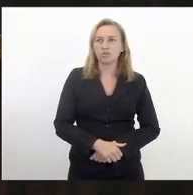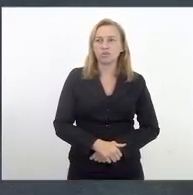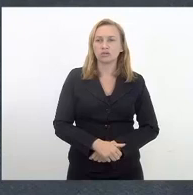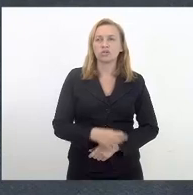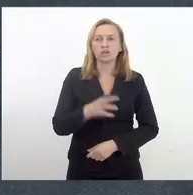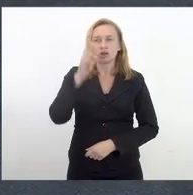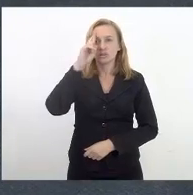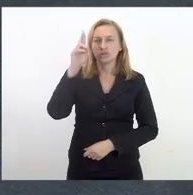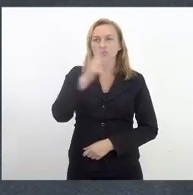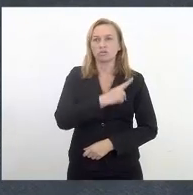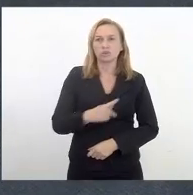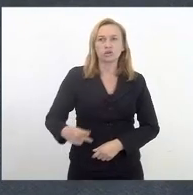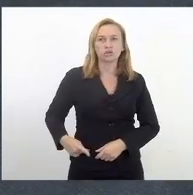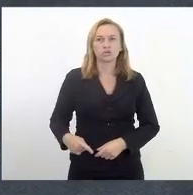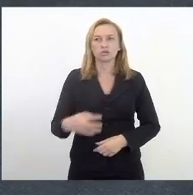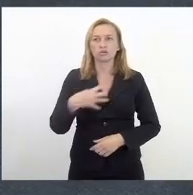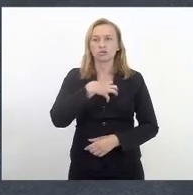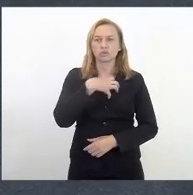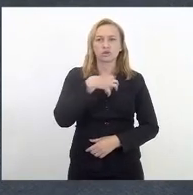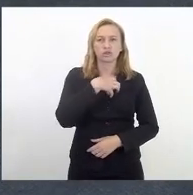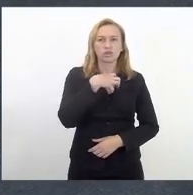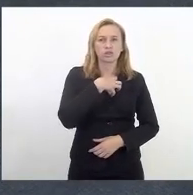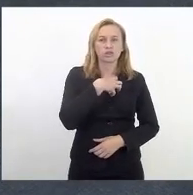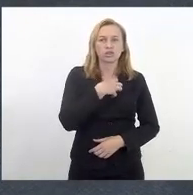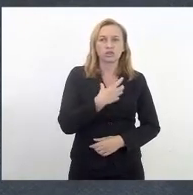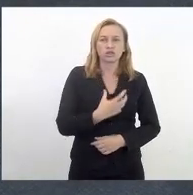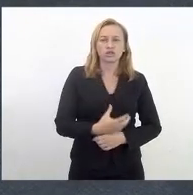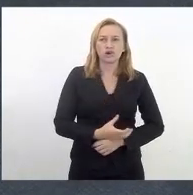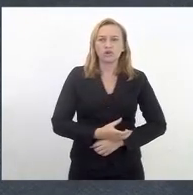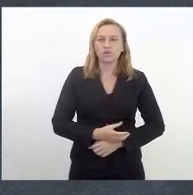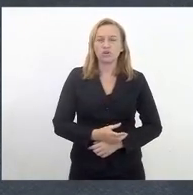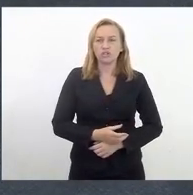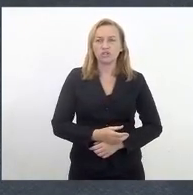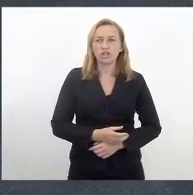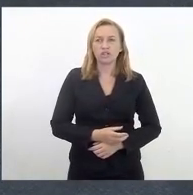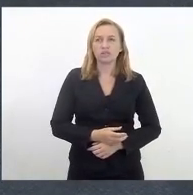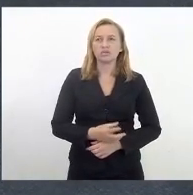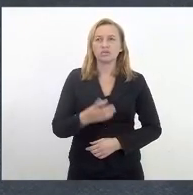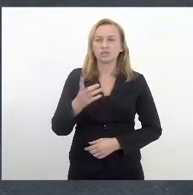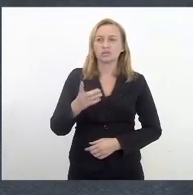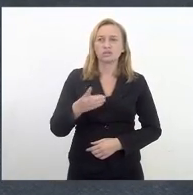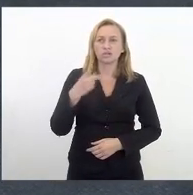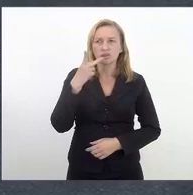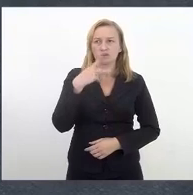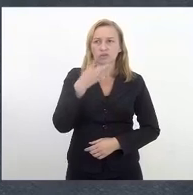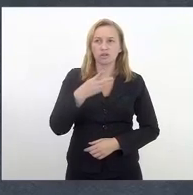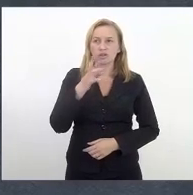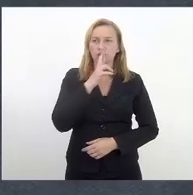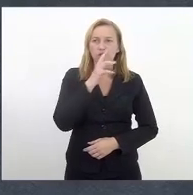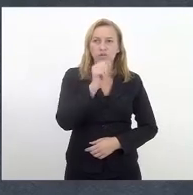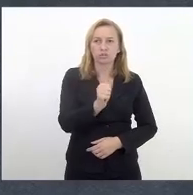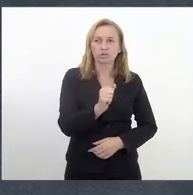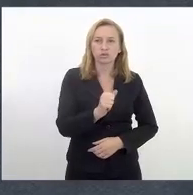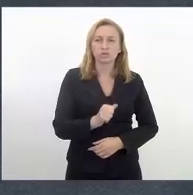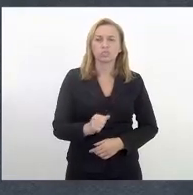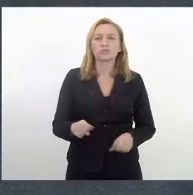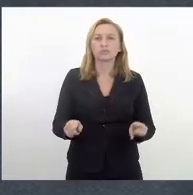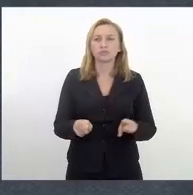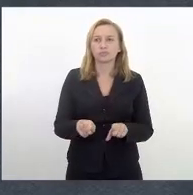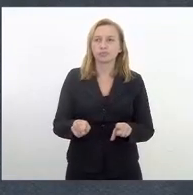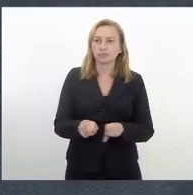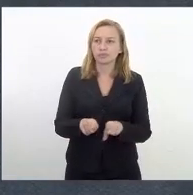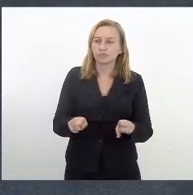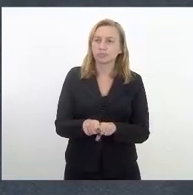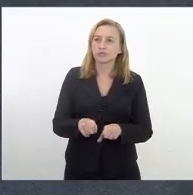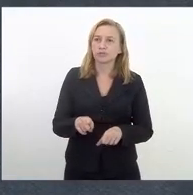senhor presidente eu me sinto absolutamente contemplado na palavra do deputado Rodrigo Amorim é que além de Deputado